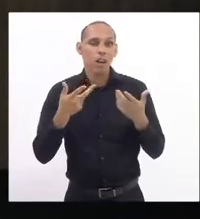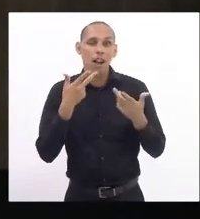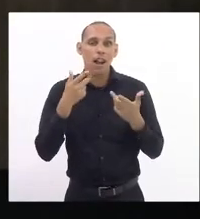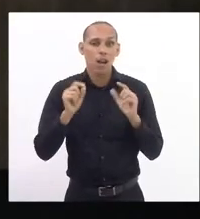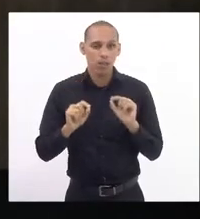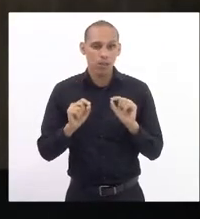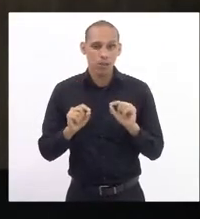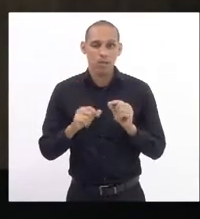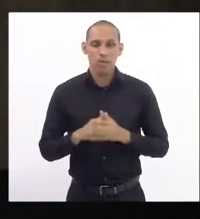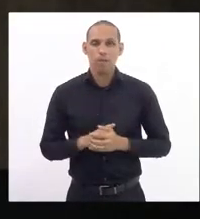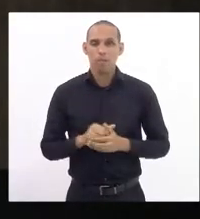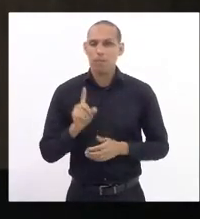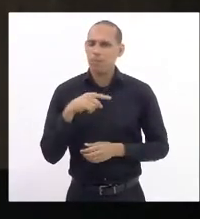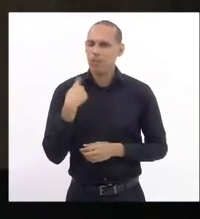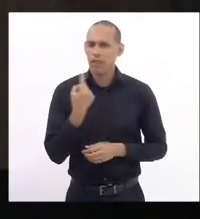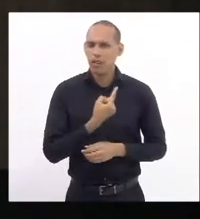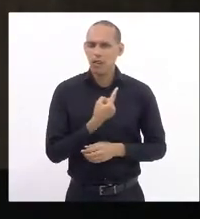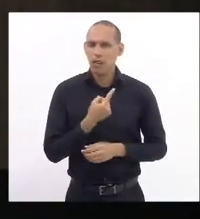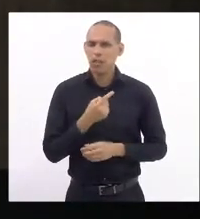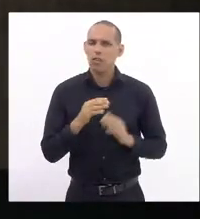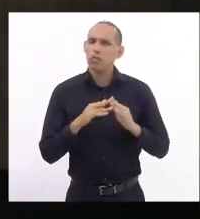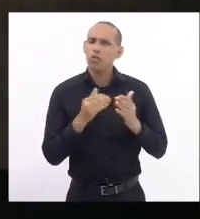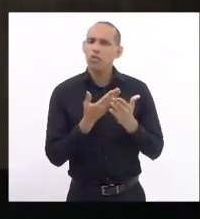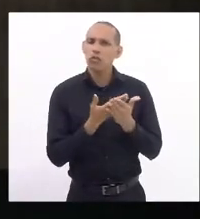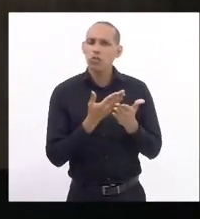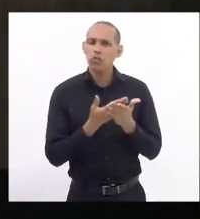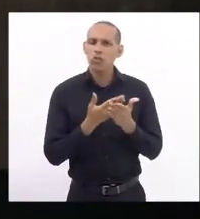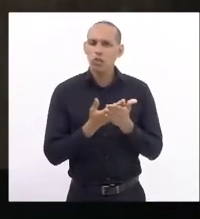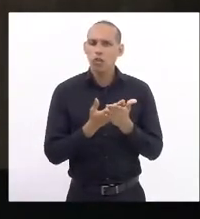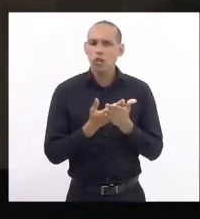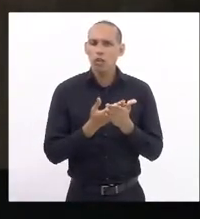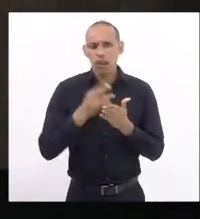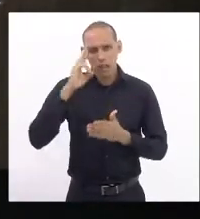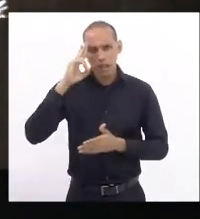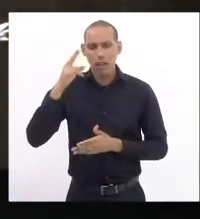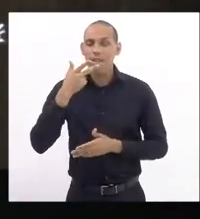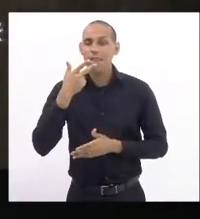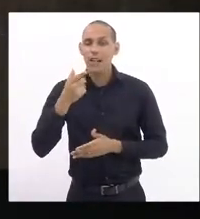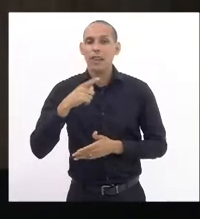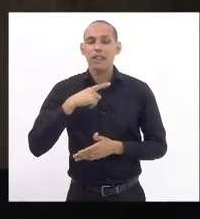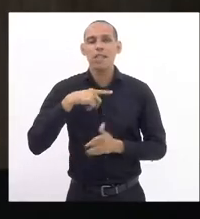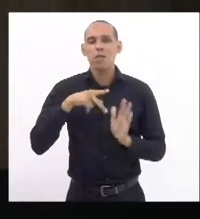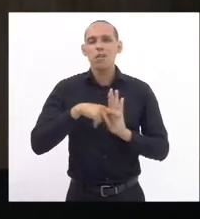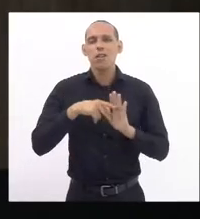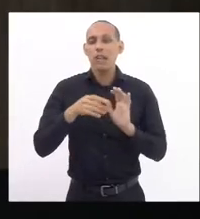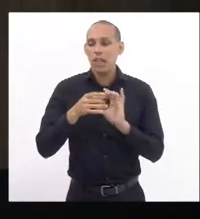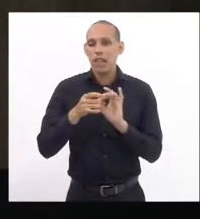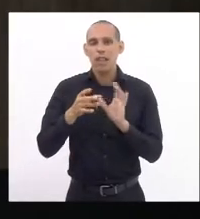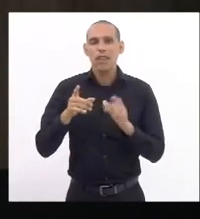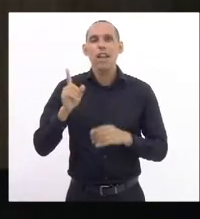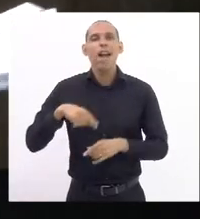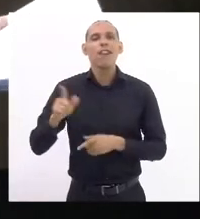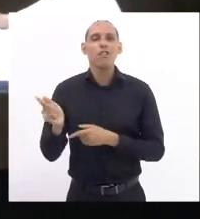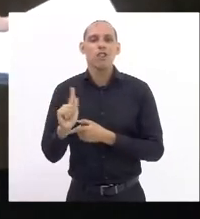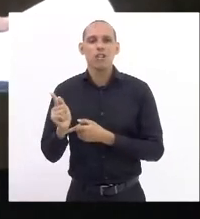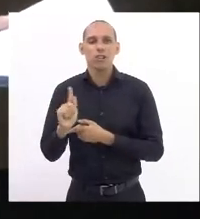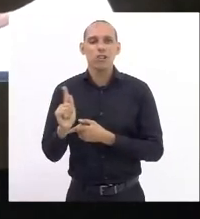o seguinte. Nós estávamos no Colégio Líder e tinha um projeto autorizativo que falava da questão dos gestores e que